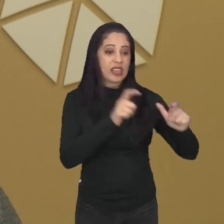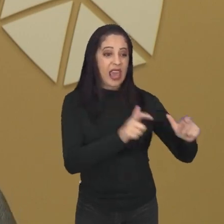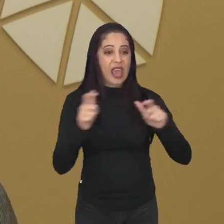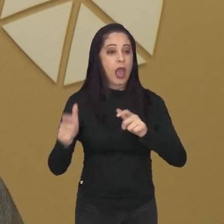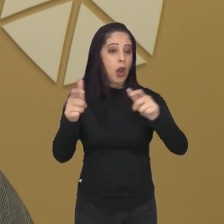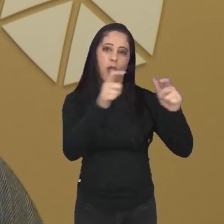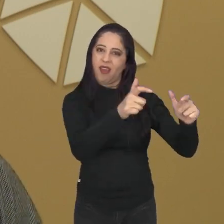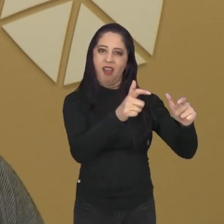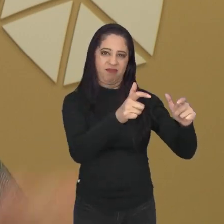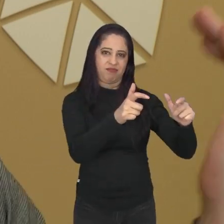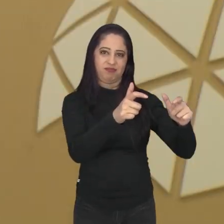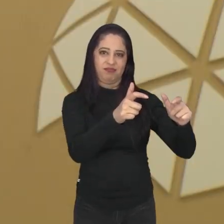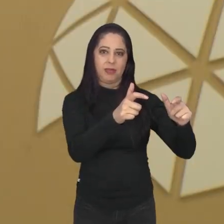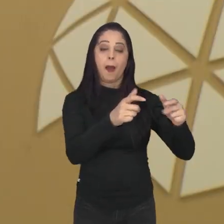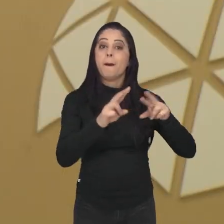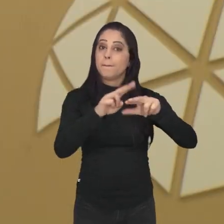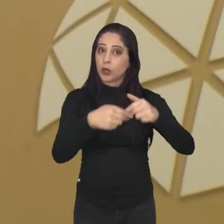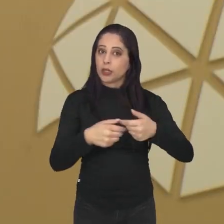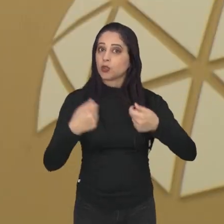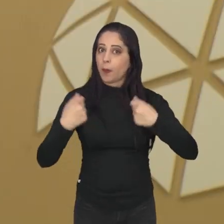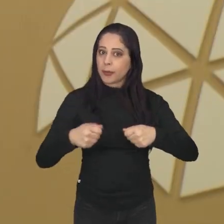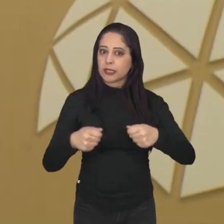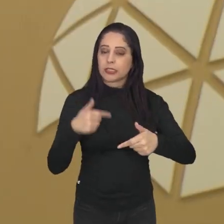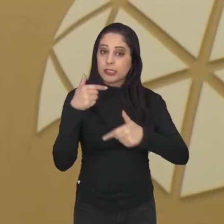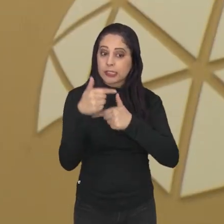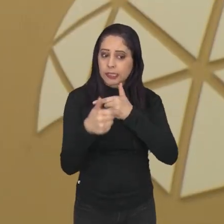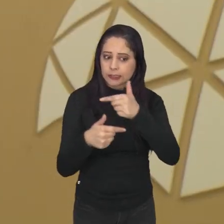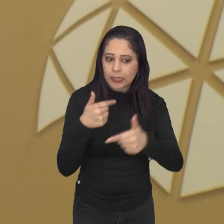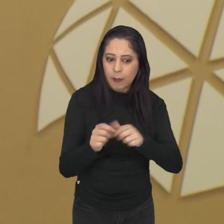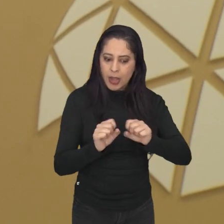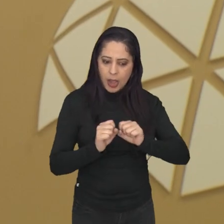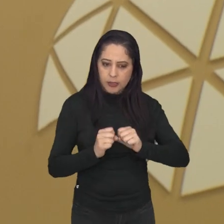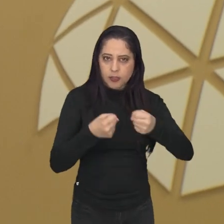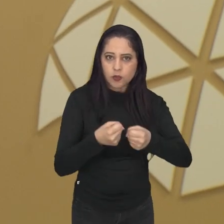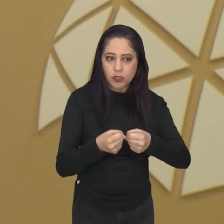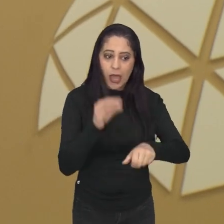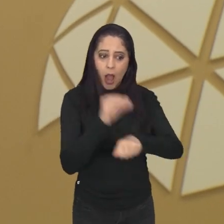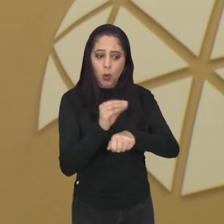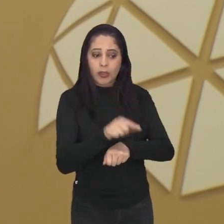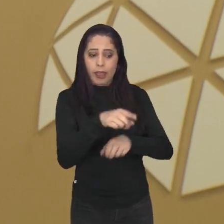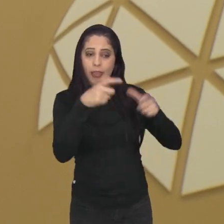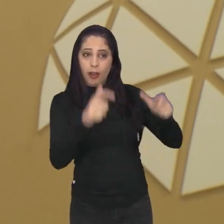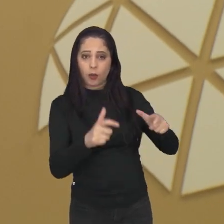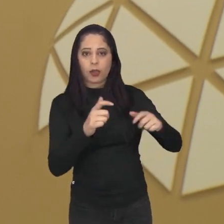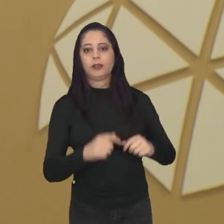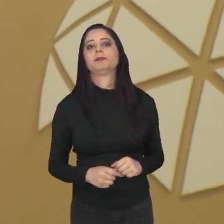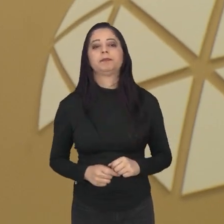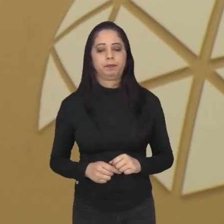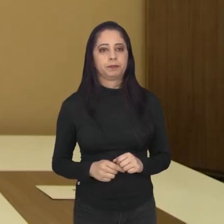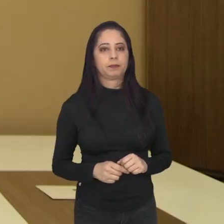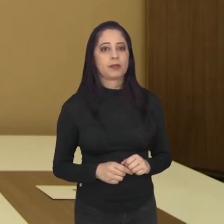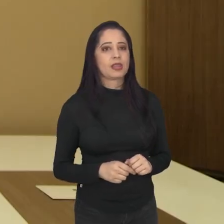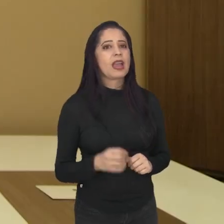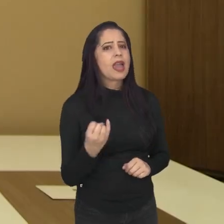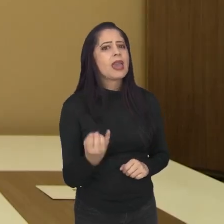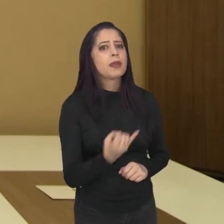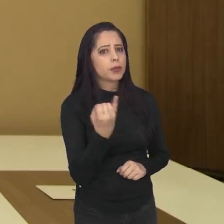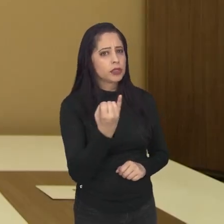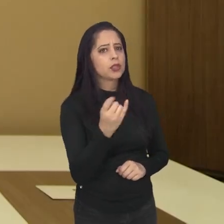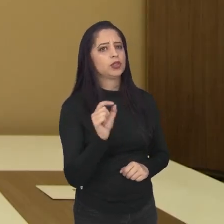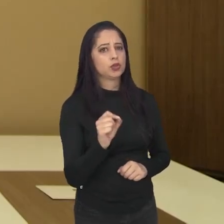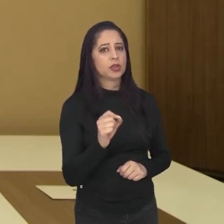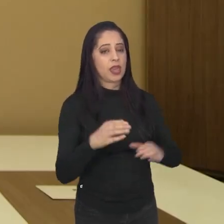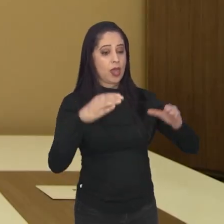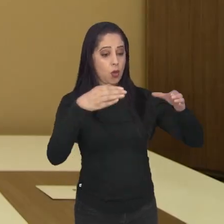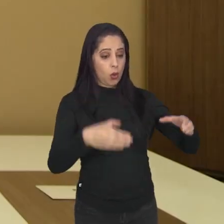não há lugares viáveis para novos aterros por isso é preciso trabalhar para manter o funcionamento desse local é importante nós